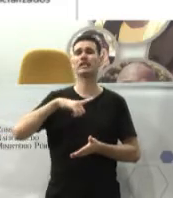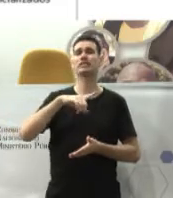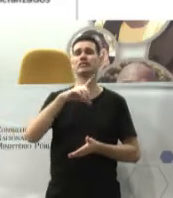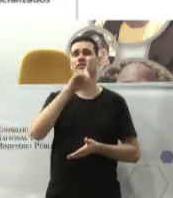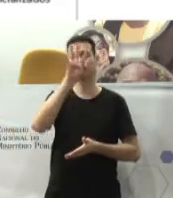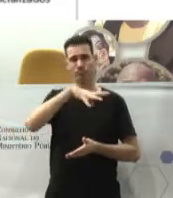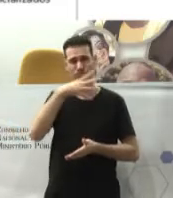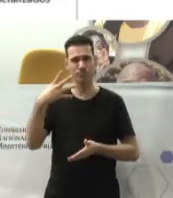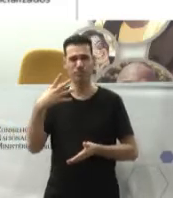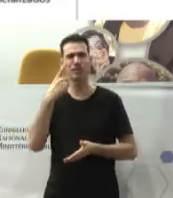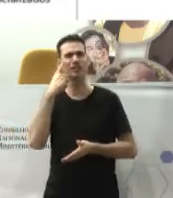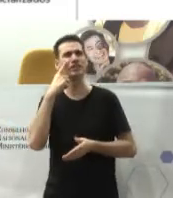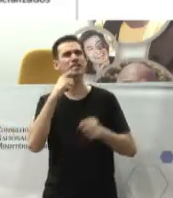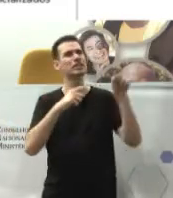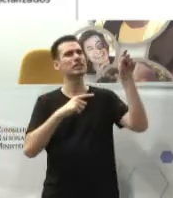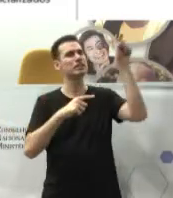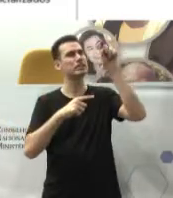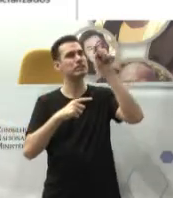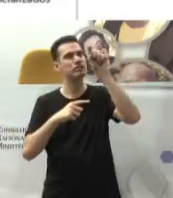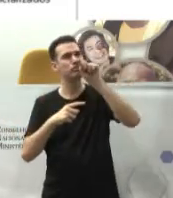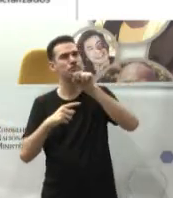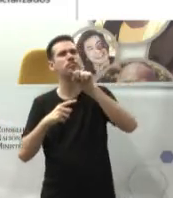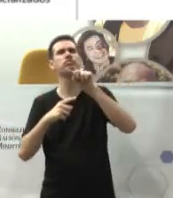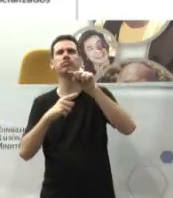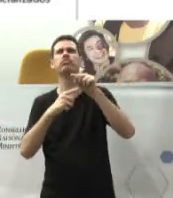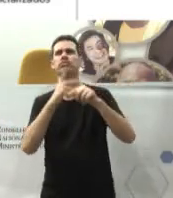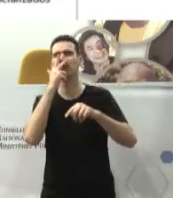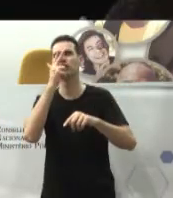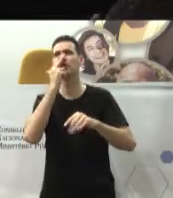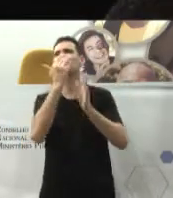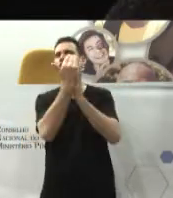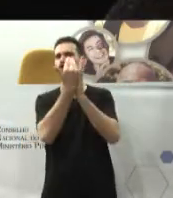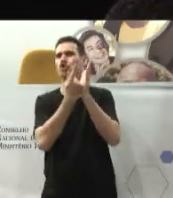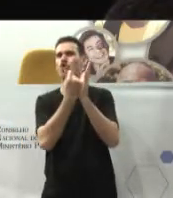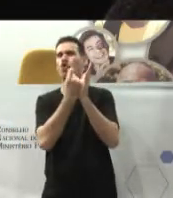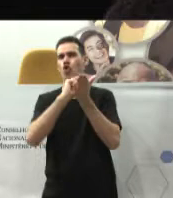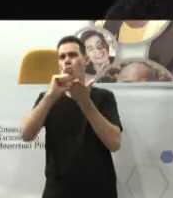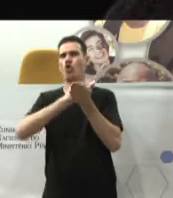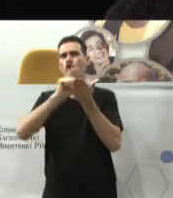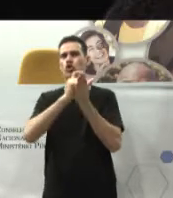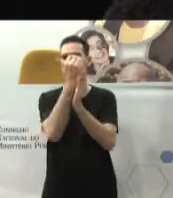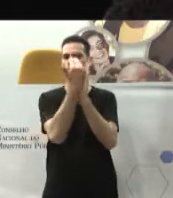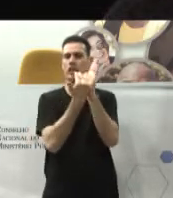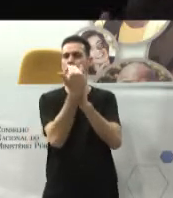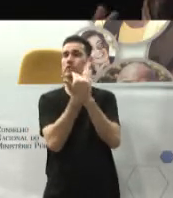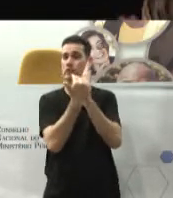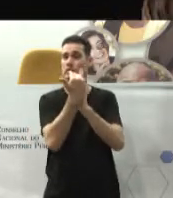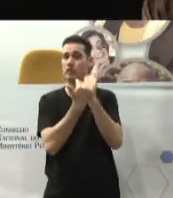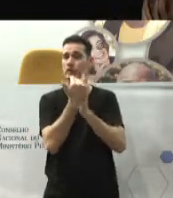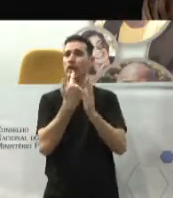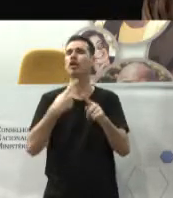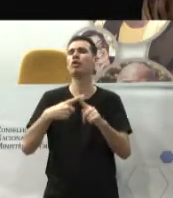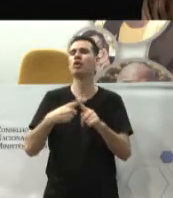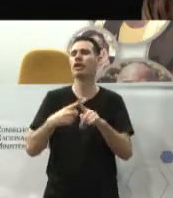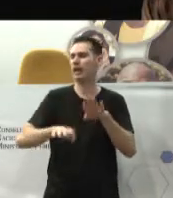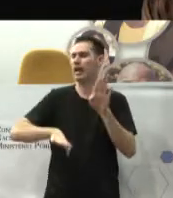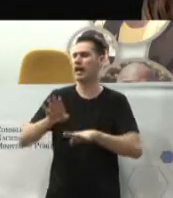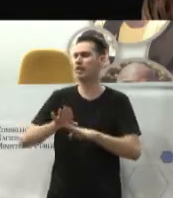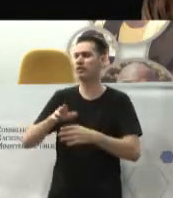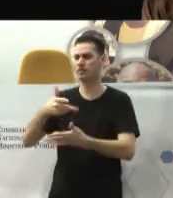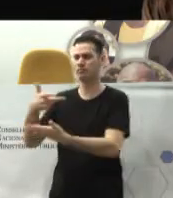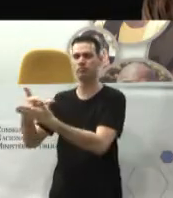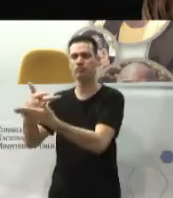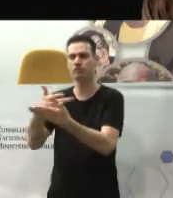houve uma diminuição do custo. Por quê? Porque antigamente nós tínhamos uma demanda de um paciente por um